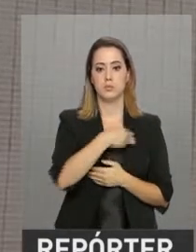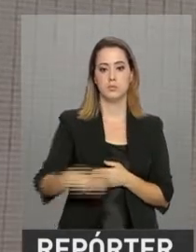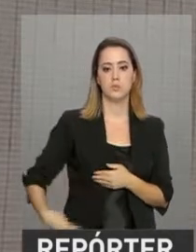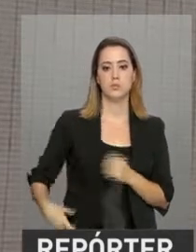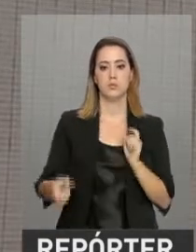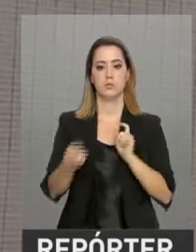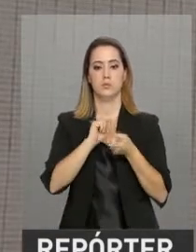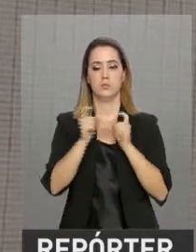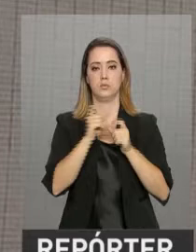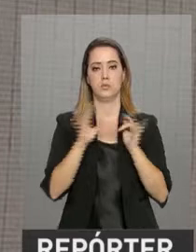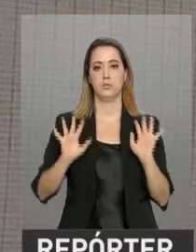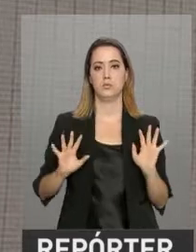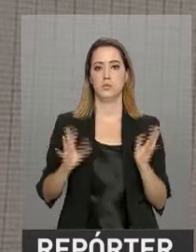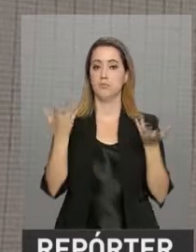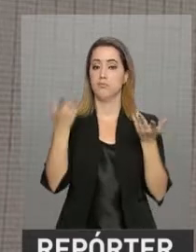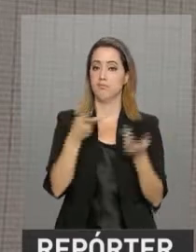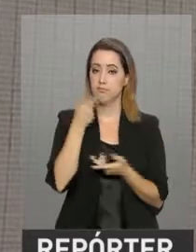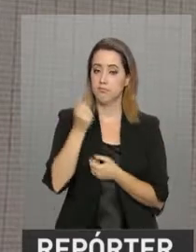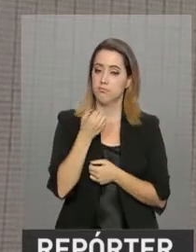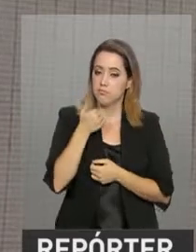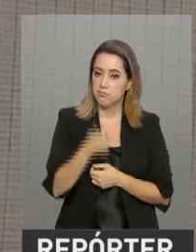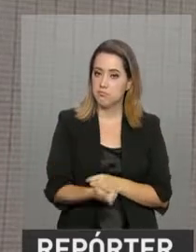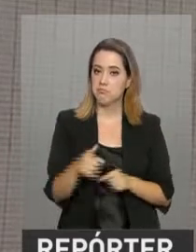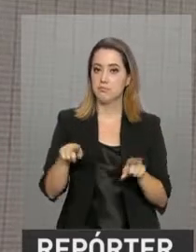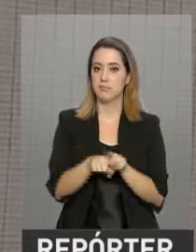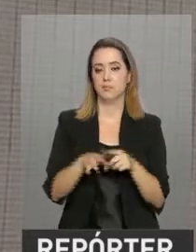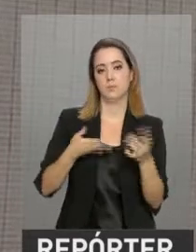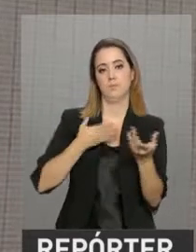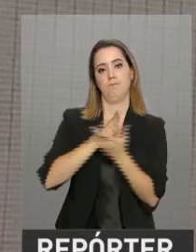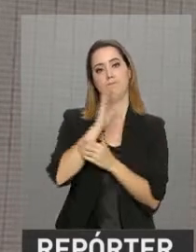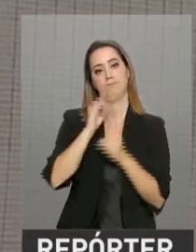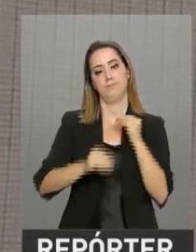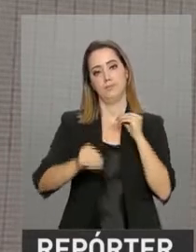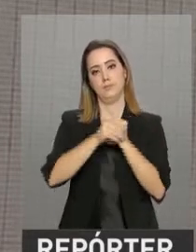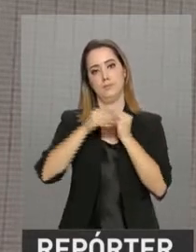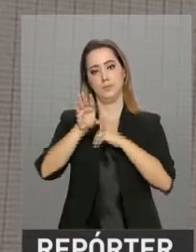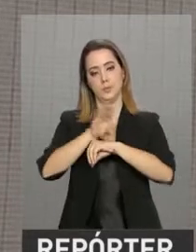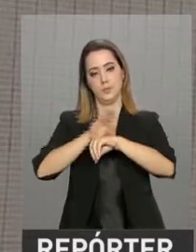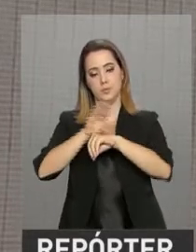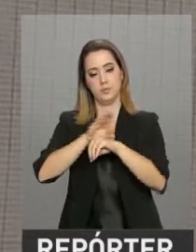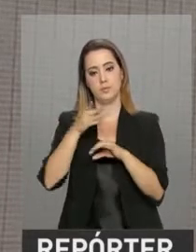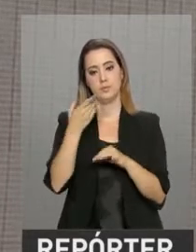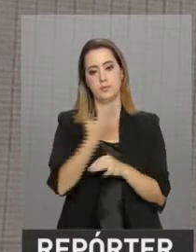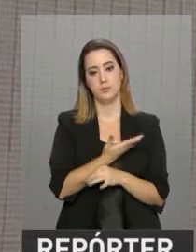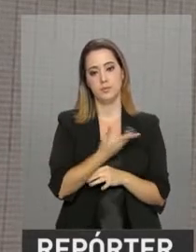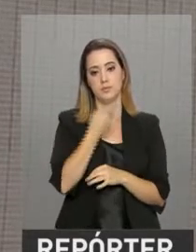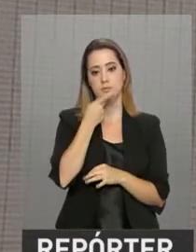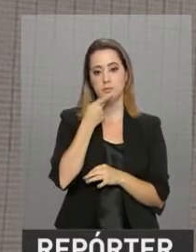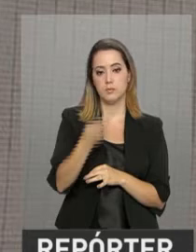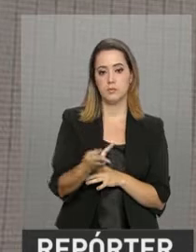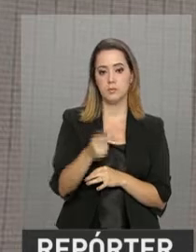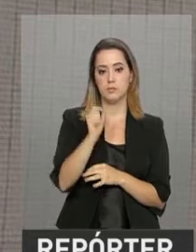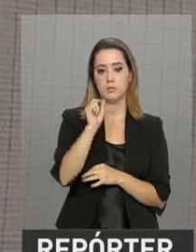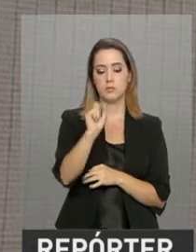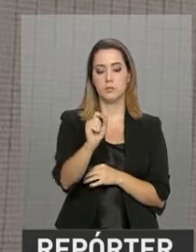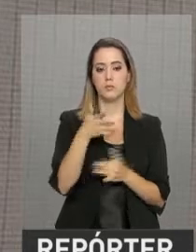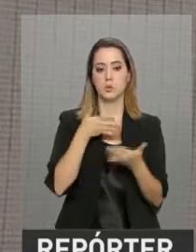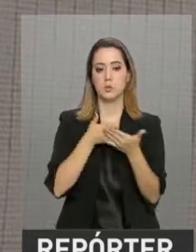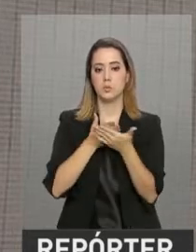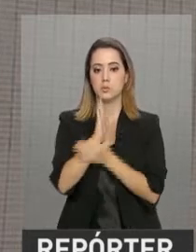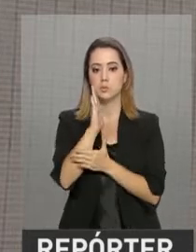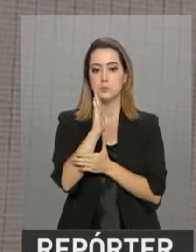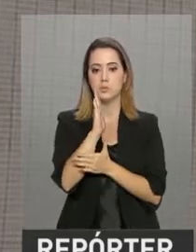comemorou a aprovação da proposta que estabelece um teto para o aumento dos gastos públicos disse que ela foi aprovada